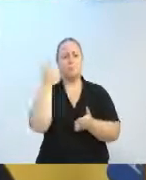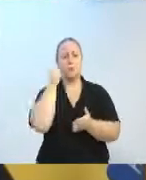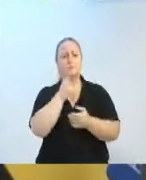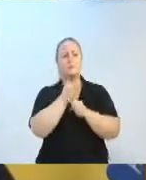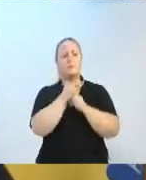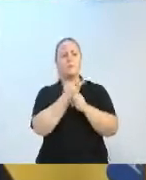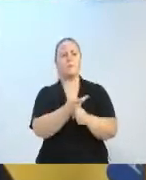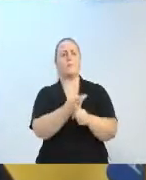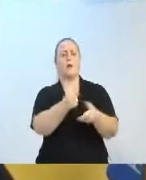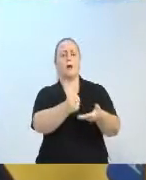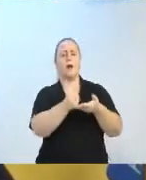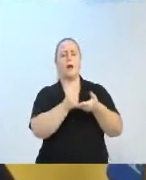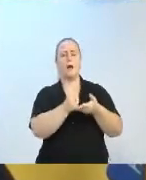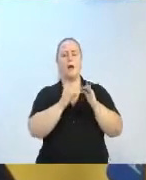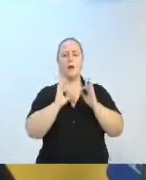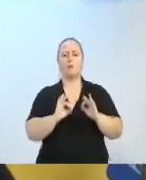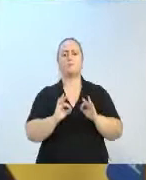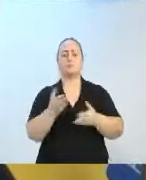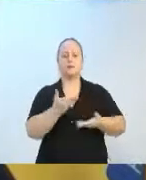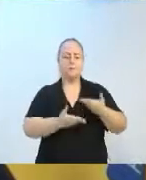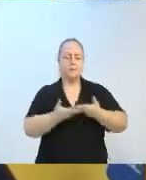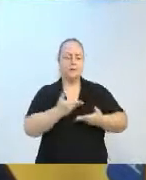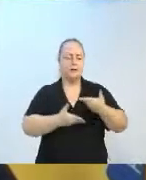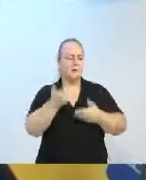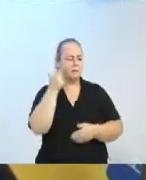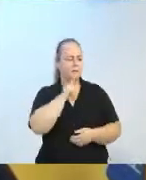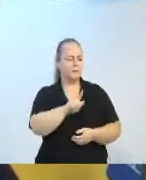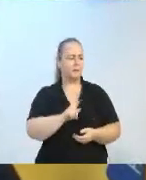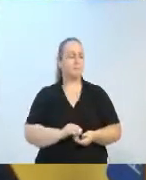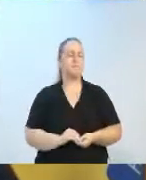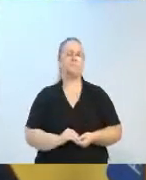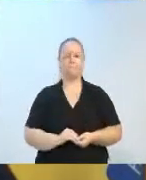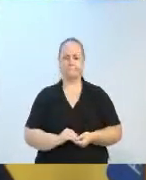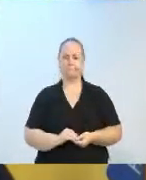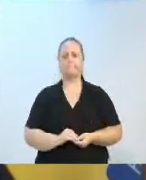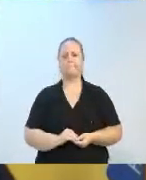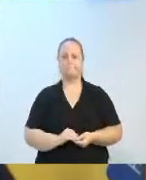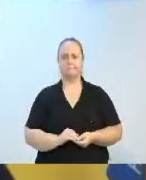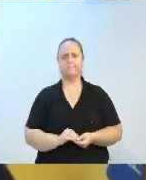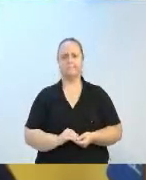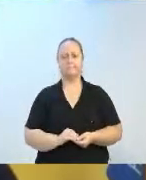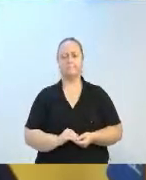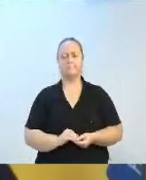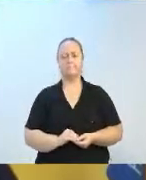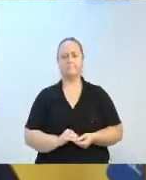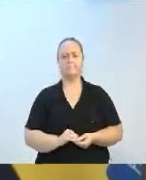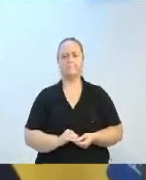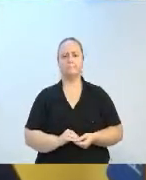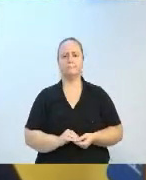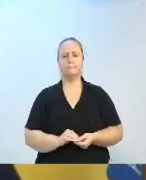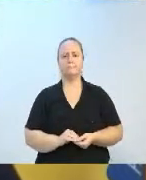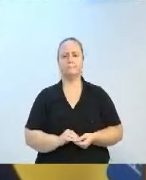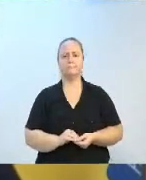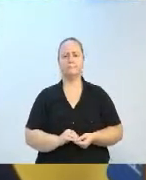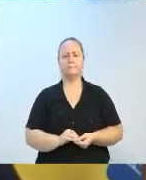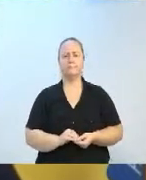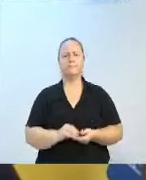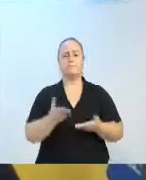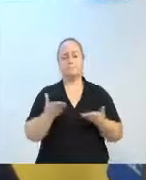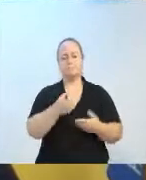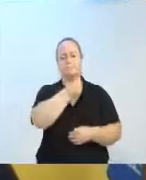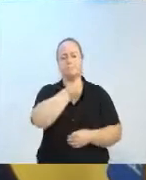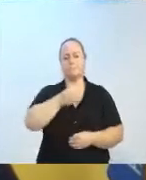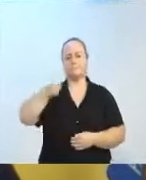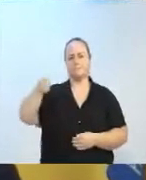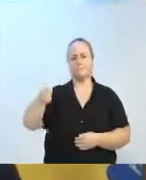eles possam ir, uma casa onde eles possam ser tratados. Seria isso, muito obrigado. Eu gostaria de passar as palavras para o